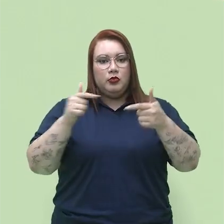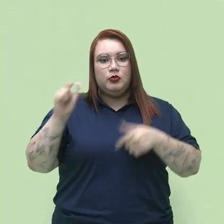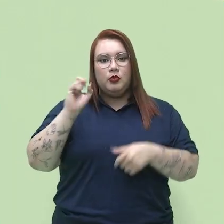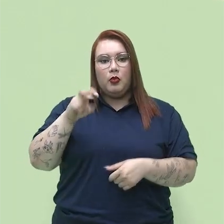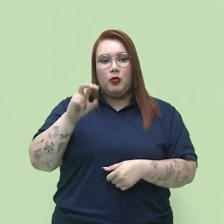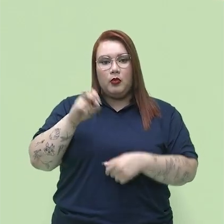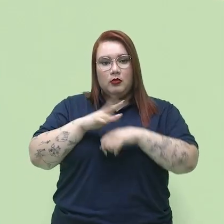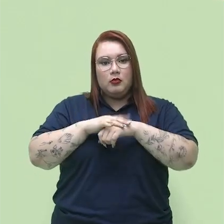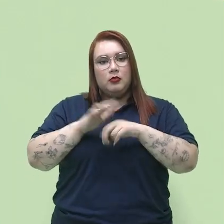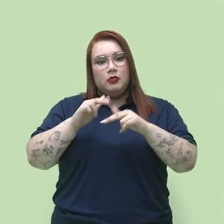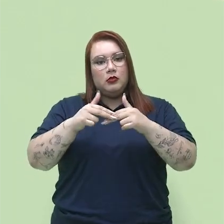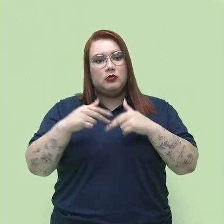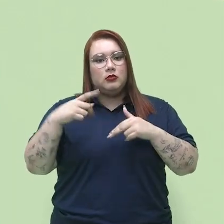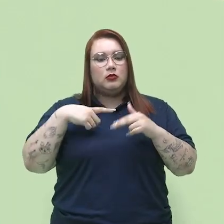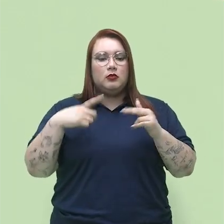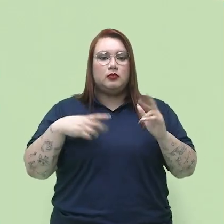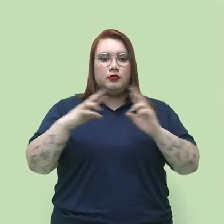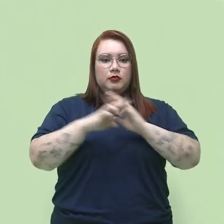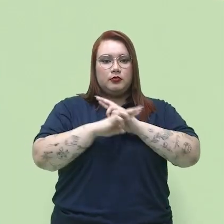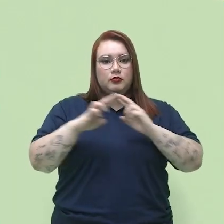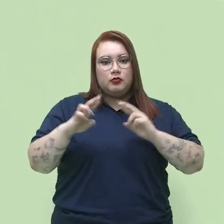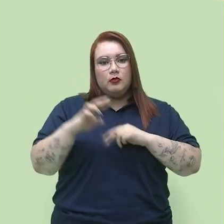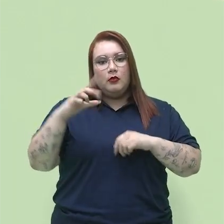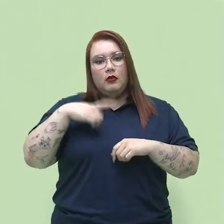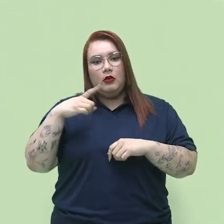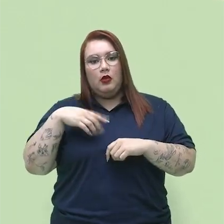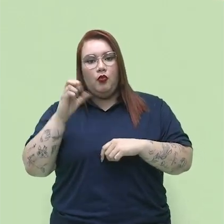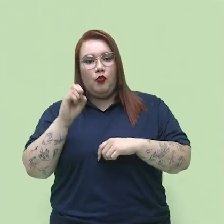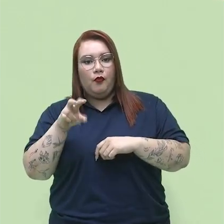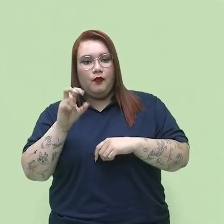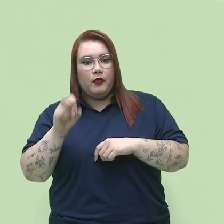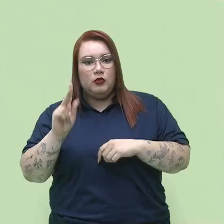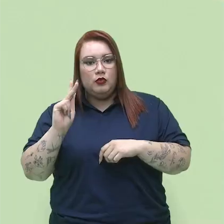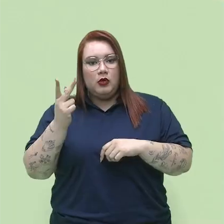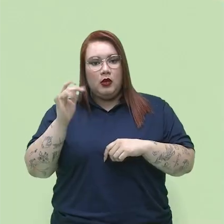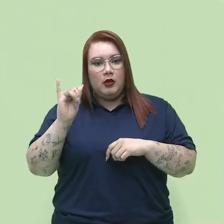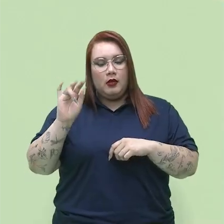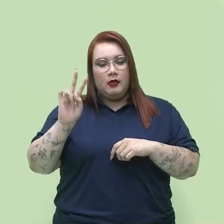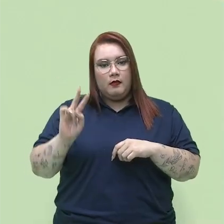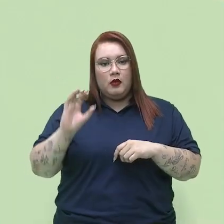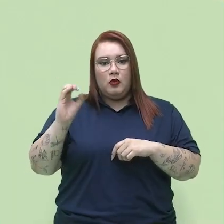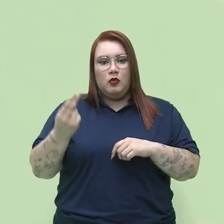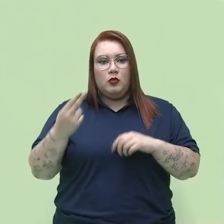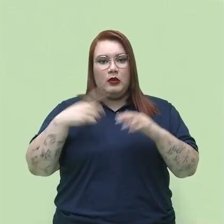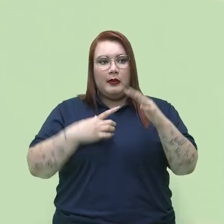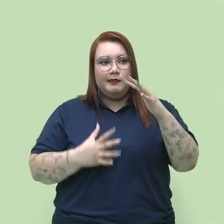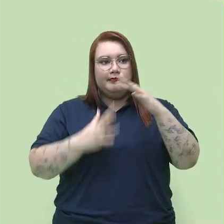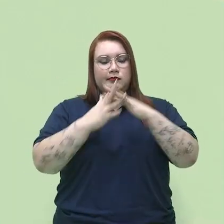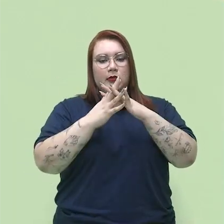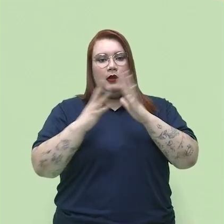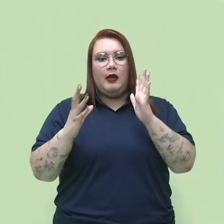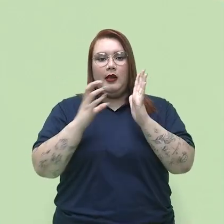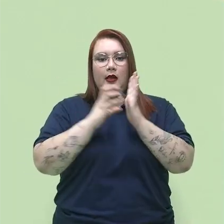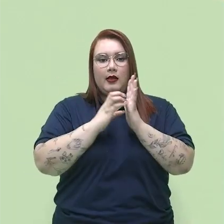isso que tem essa relação aí de ter o vírus do HIV e chegar naquele estágio da AIDS quando a pessoa